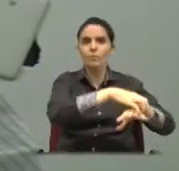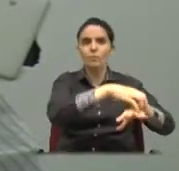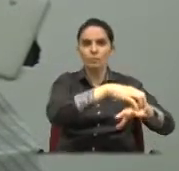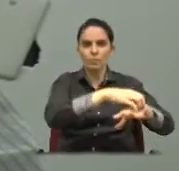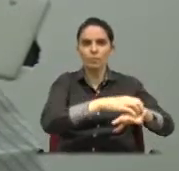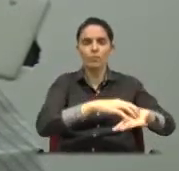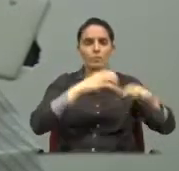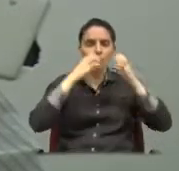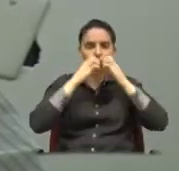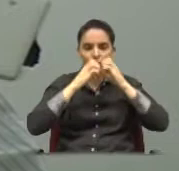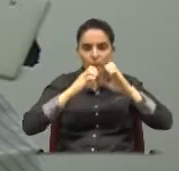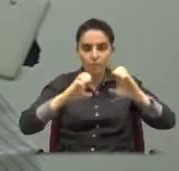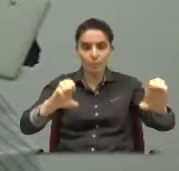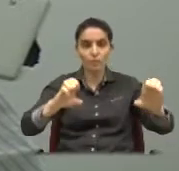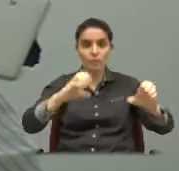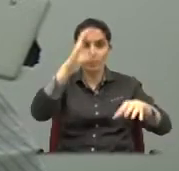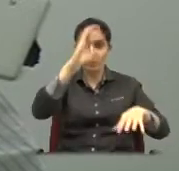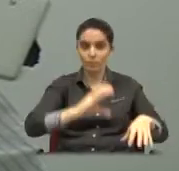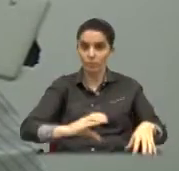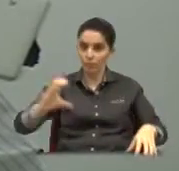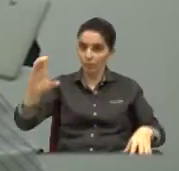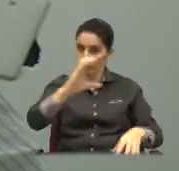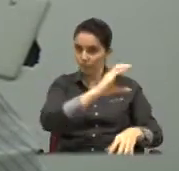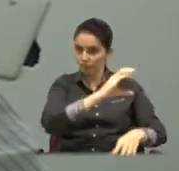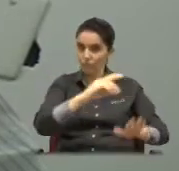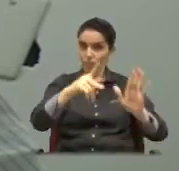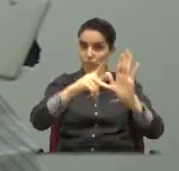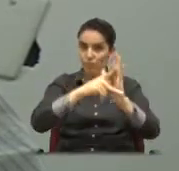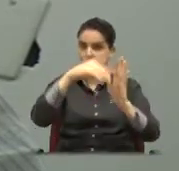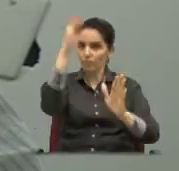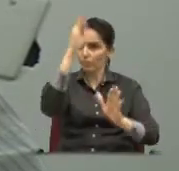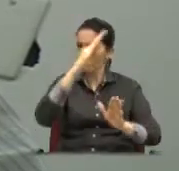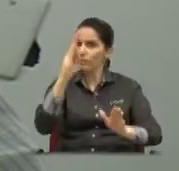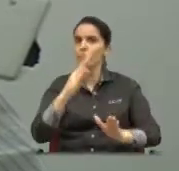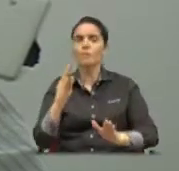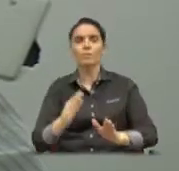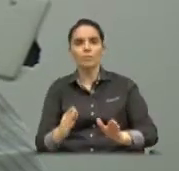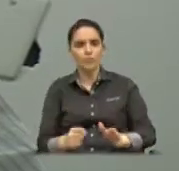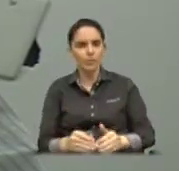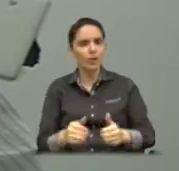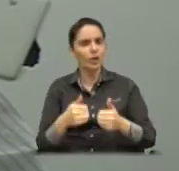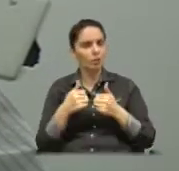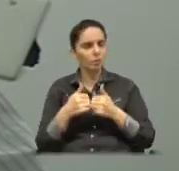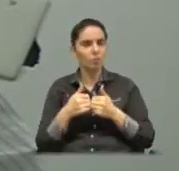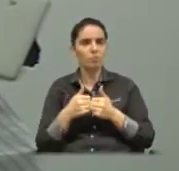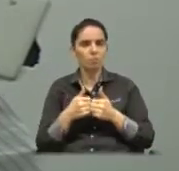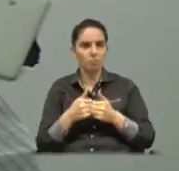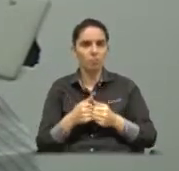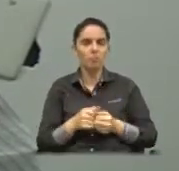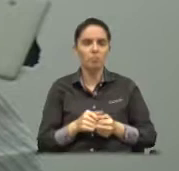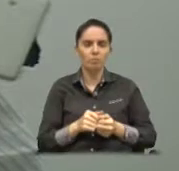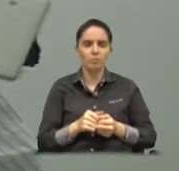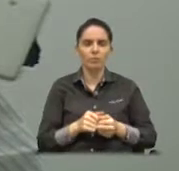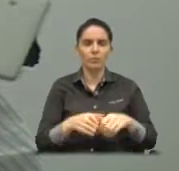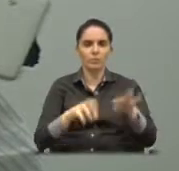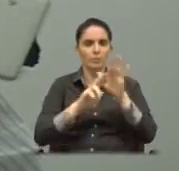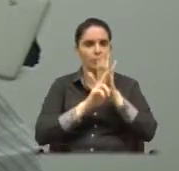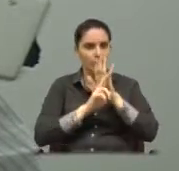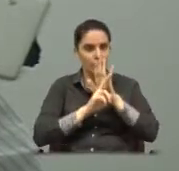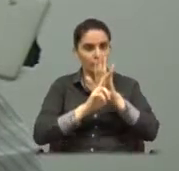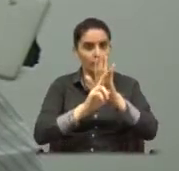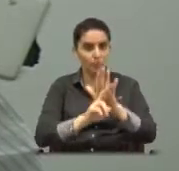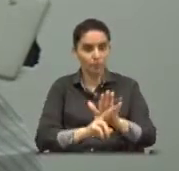Brasil. É um espelho de devoção popular brasileira e estrangeira para a rainha e padroeira do